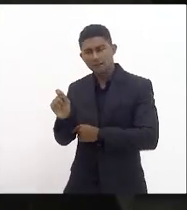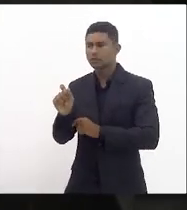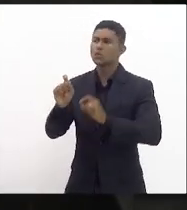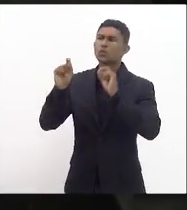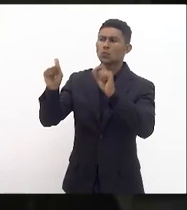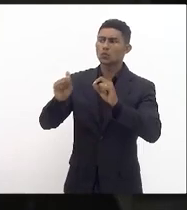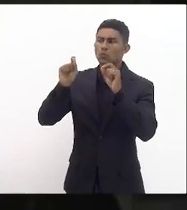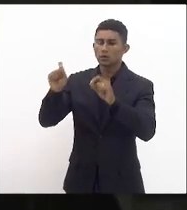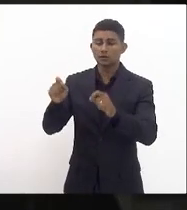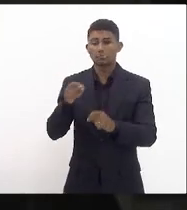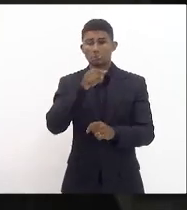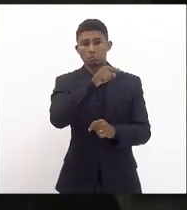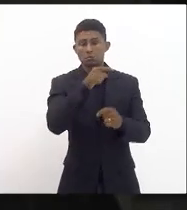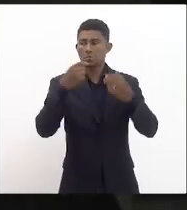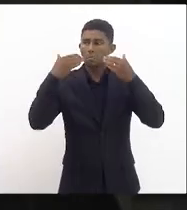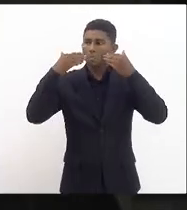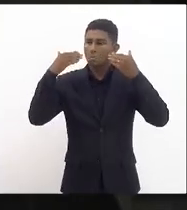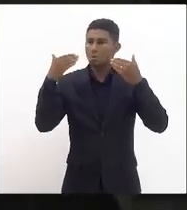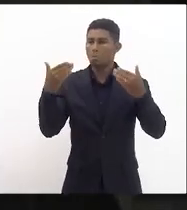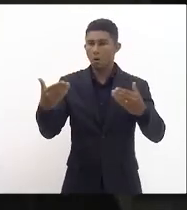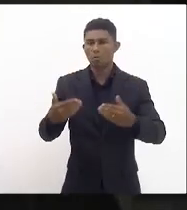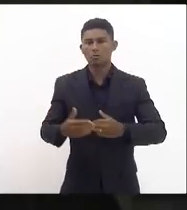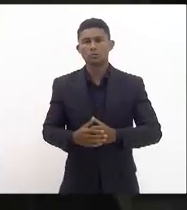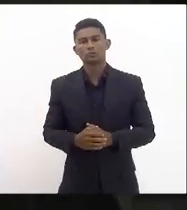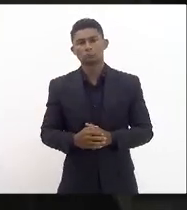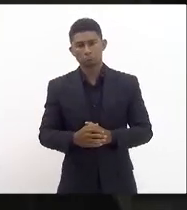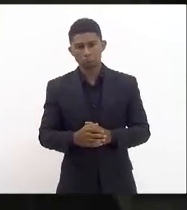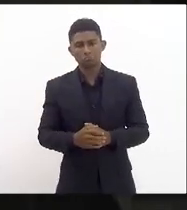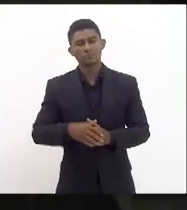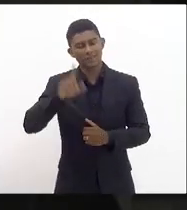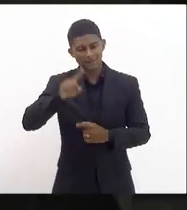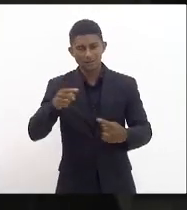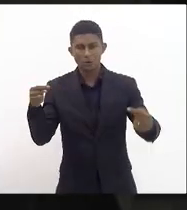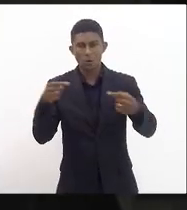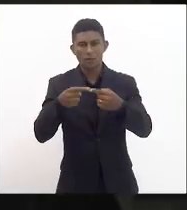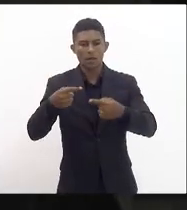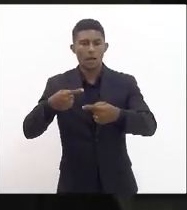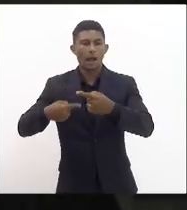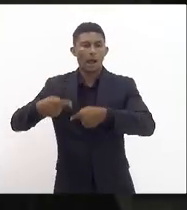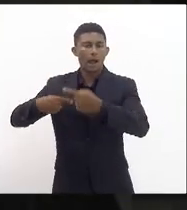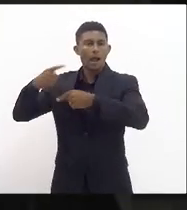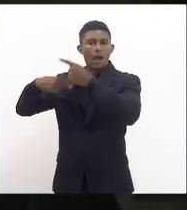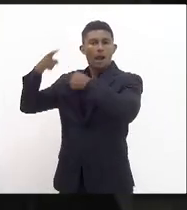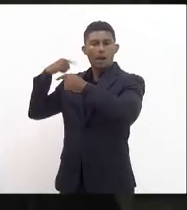é, dos nossos antepassados.